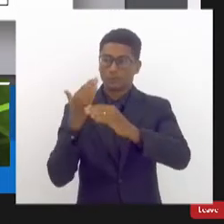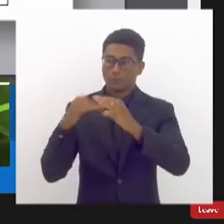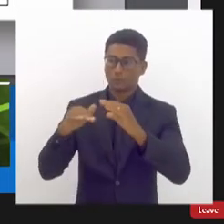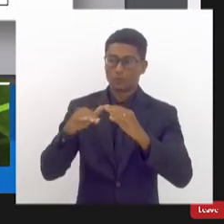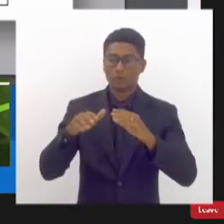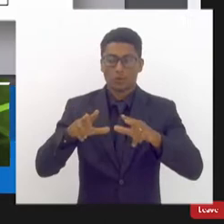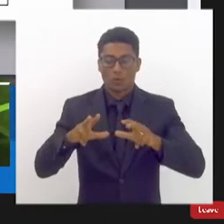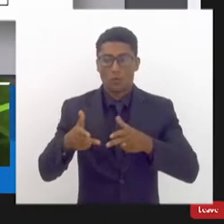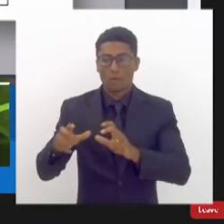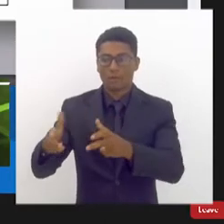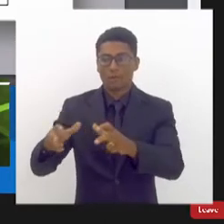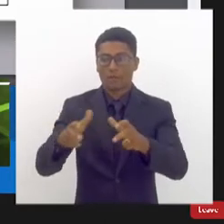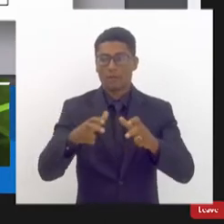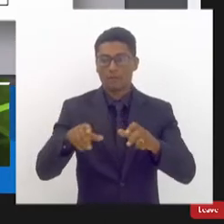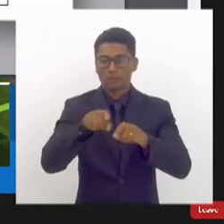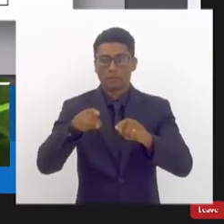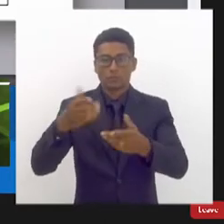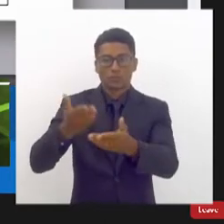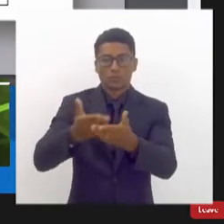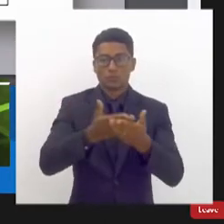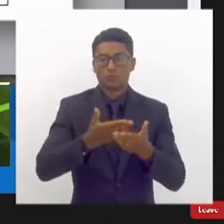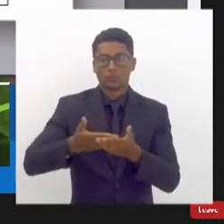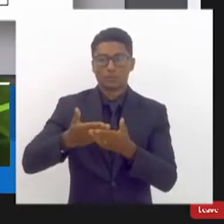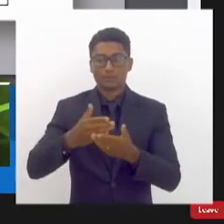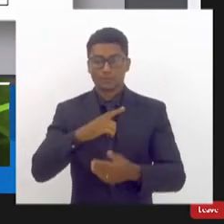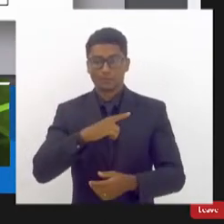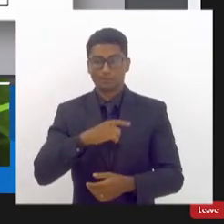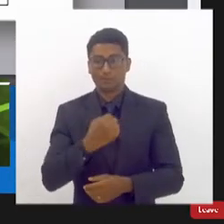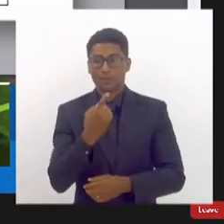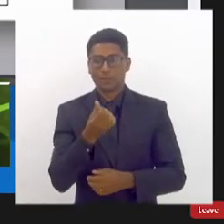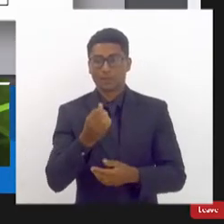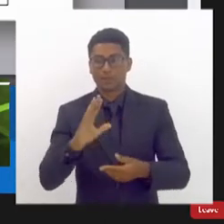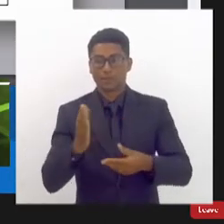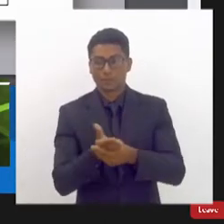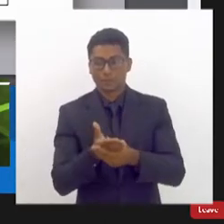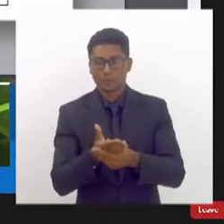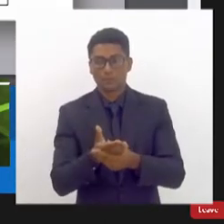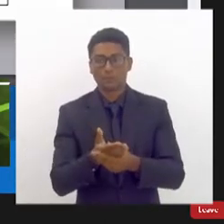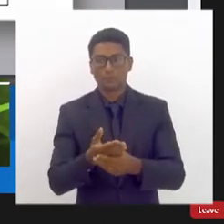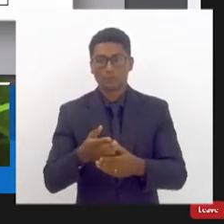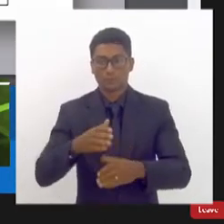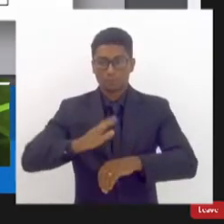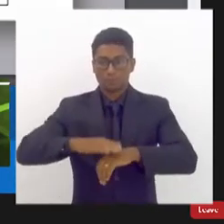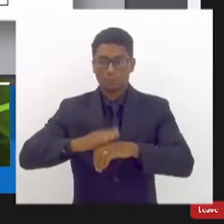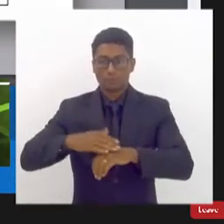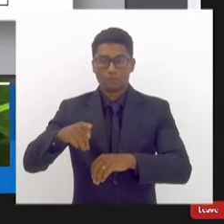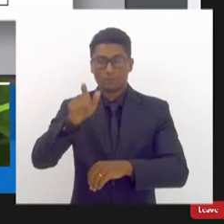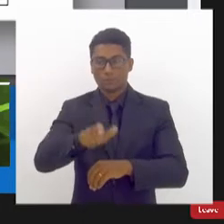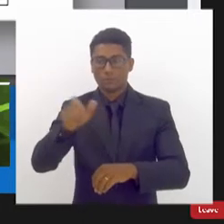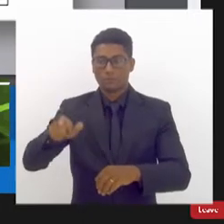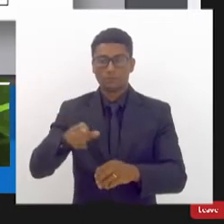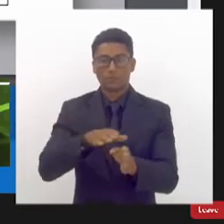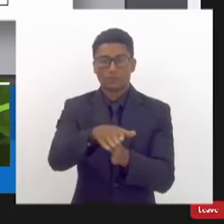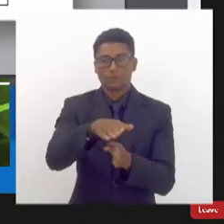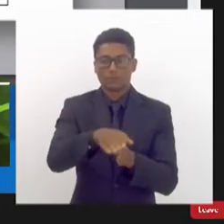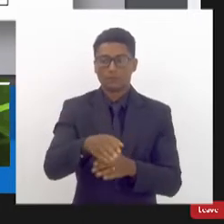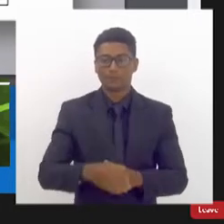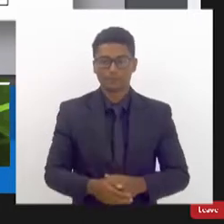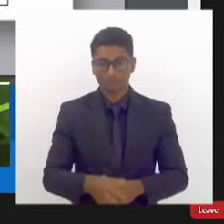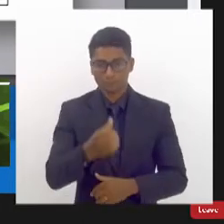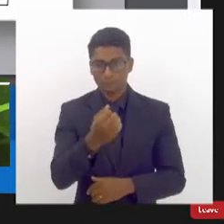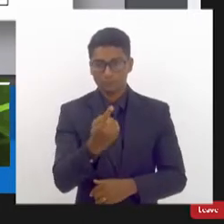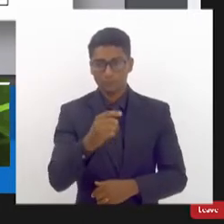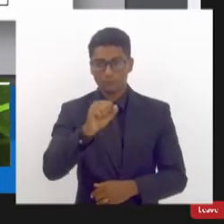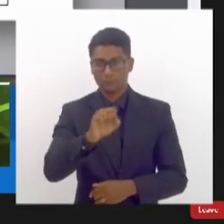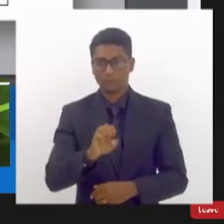comissões, onde vai ser feito um estudo qualitativo. Tem 16 processos com conselheiros na CCPS, 61 na